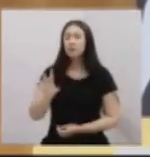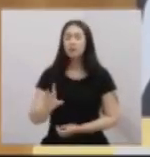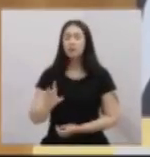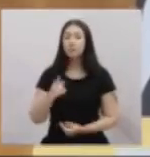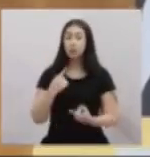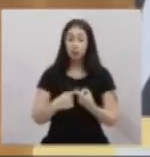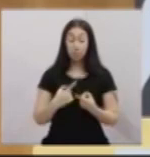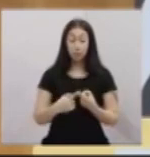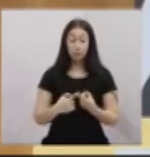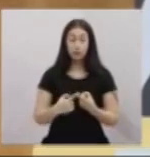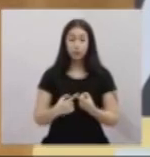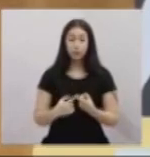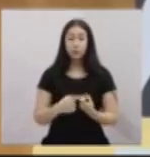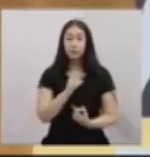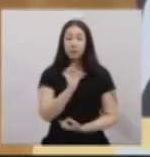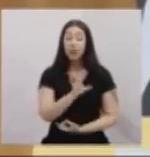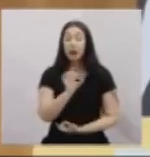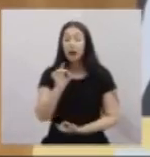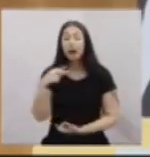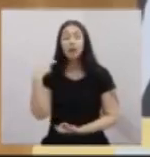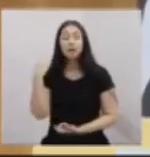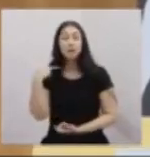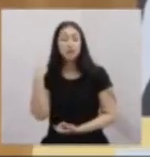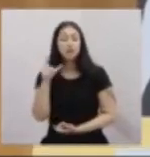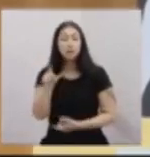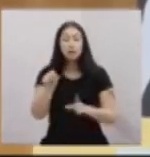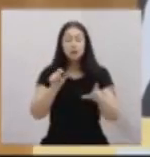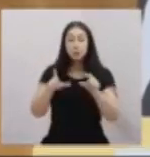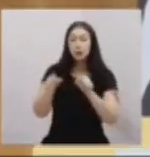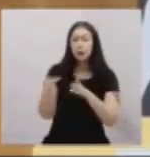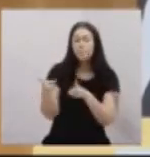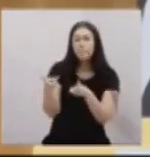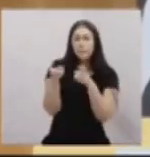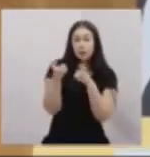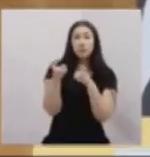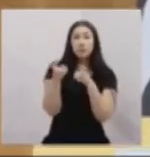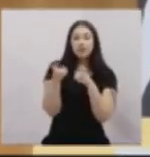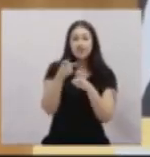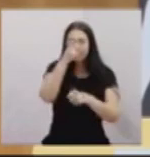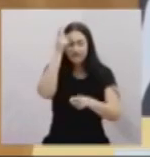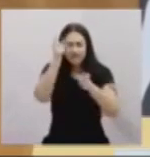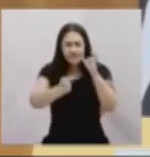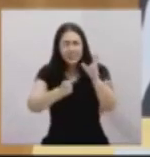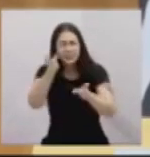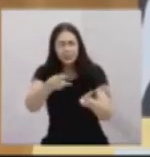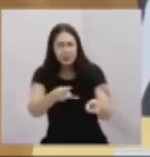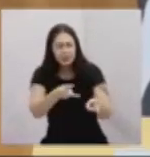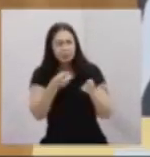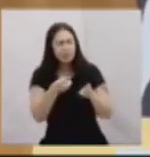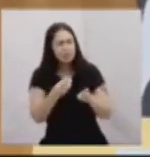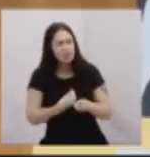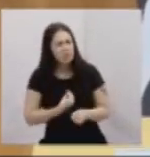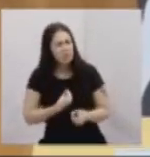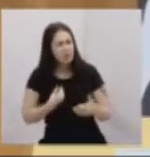é porque cada vereador que escolheu identificou na figura de vocês, na